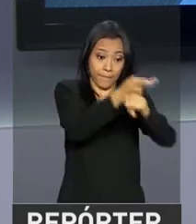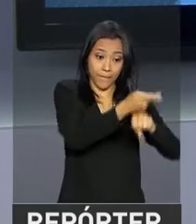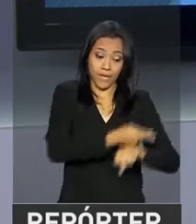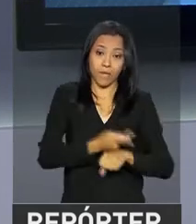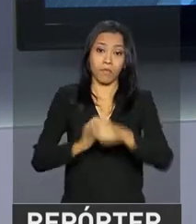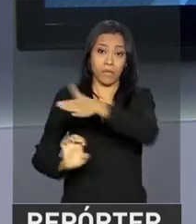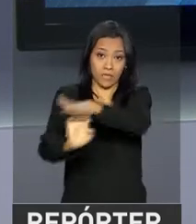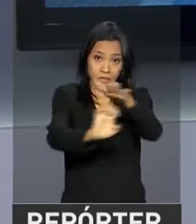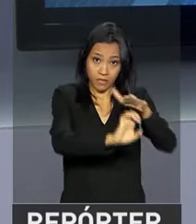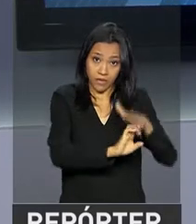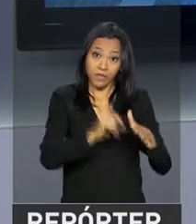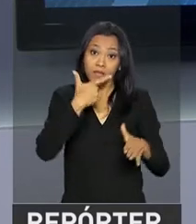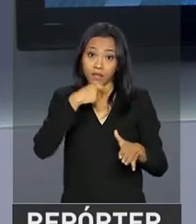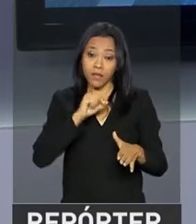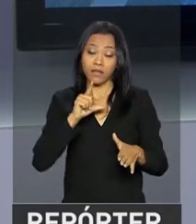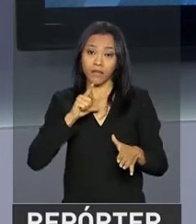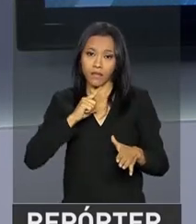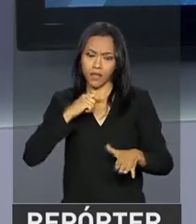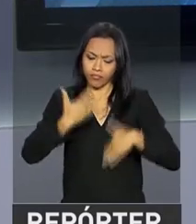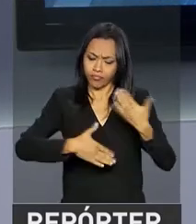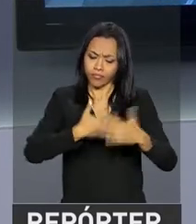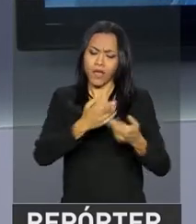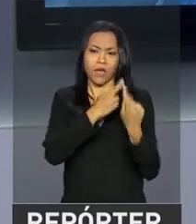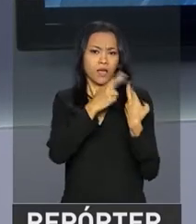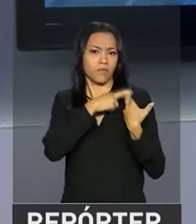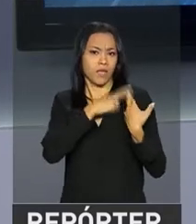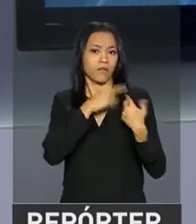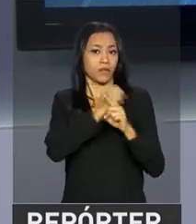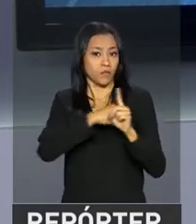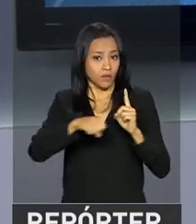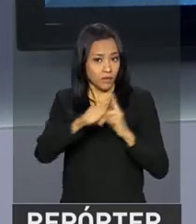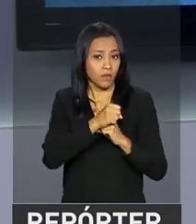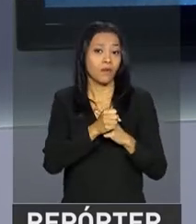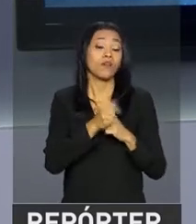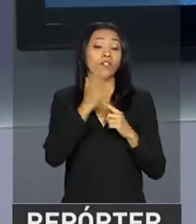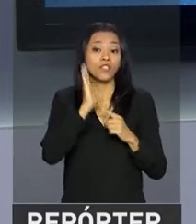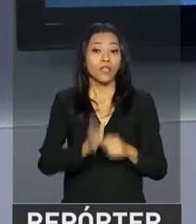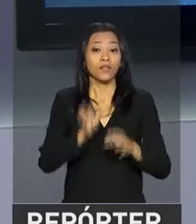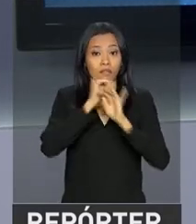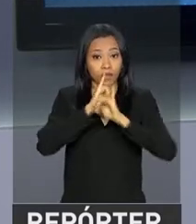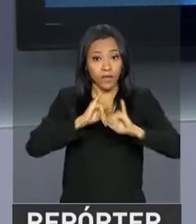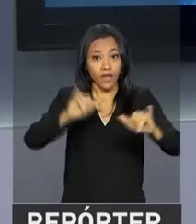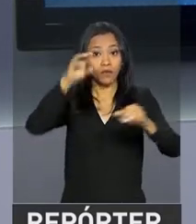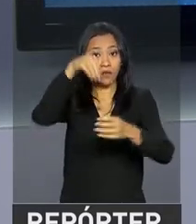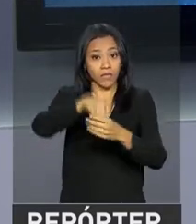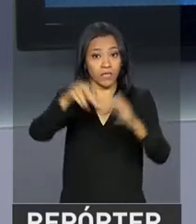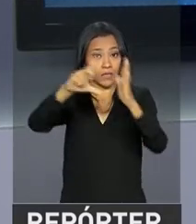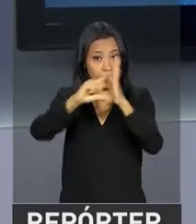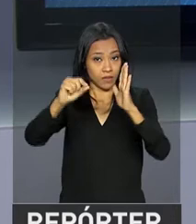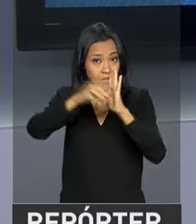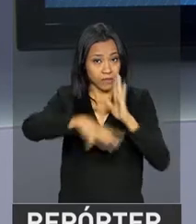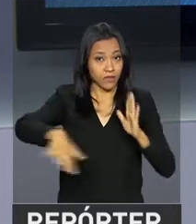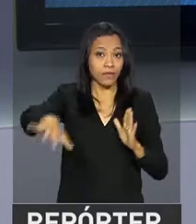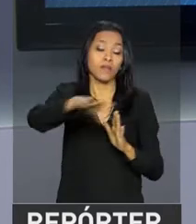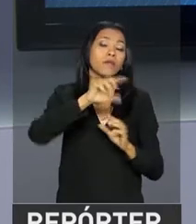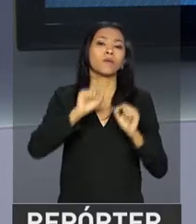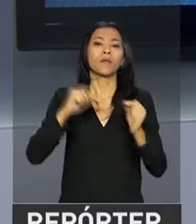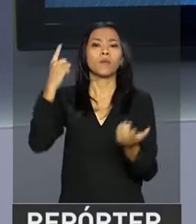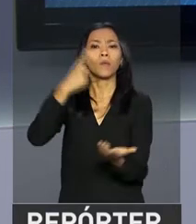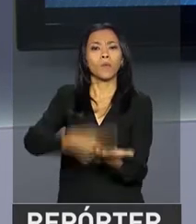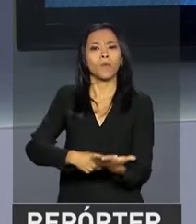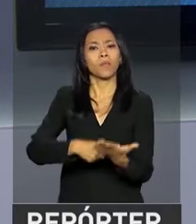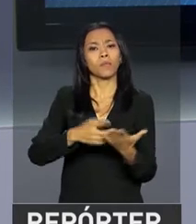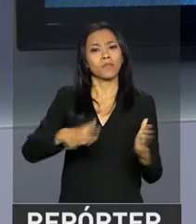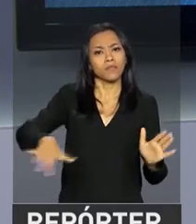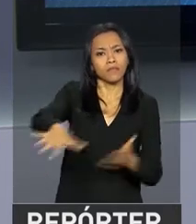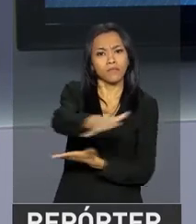responsabilidade social e sustentabilidade. Também foi firmado, durante cerimônia no Palácio do Planalto, o Pacto pela Integridade, um compromisso do